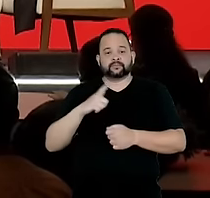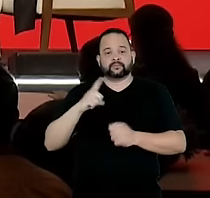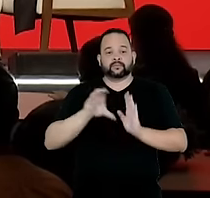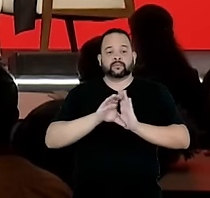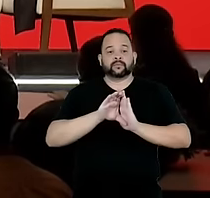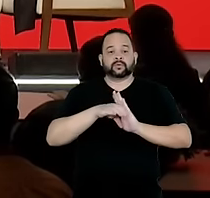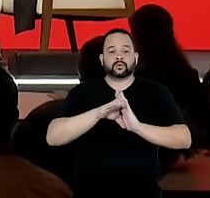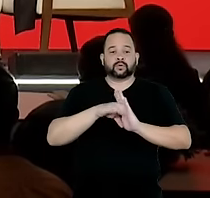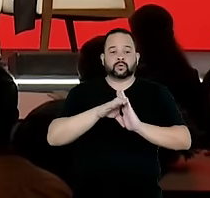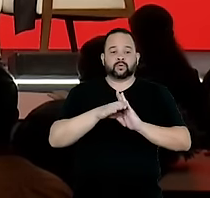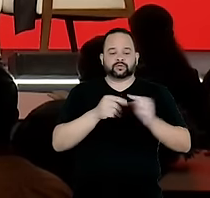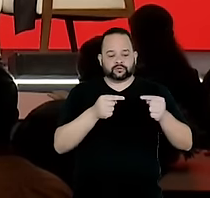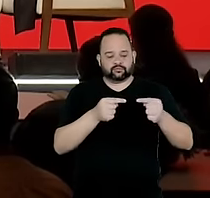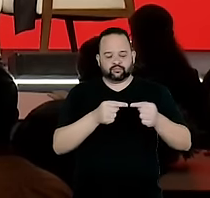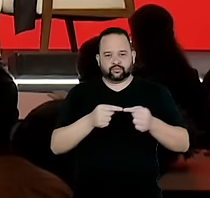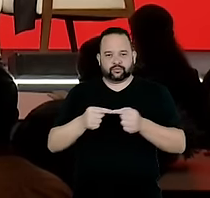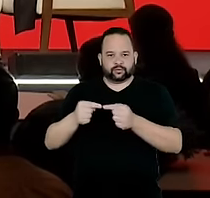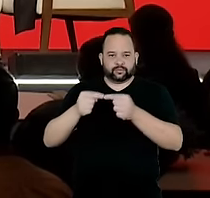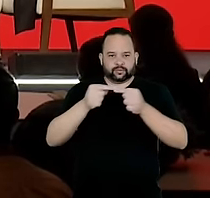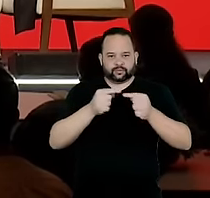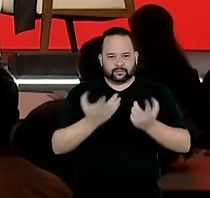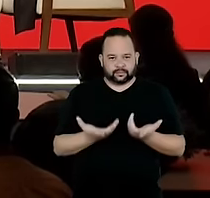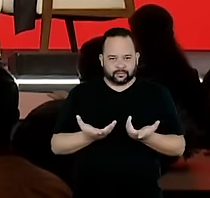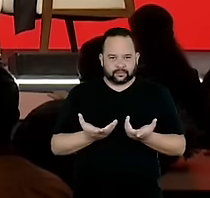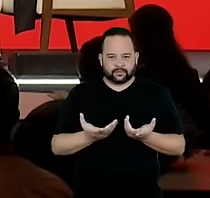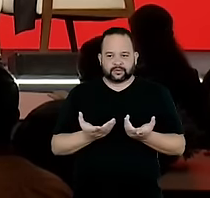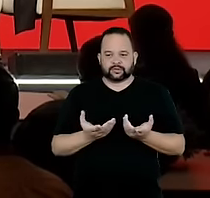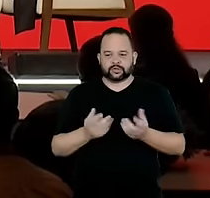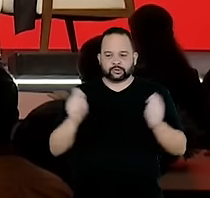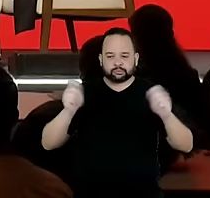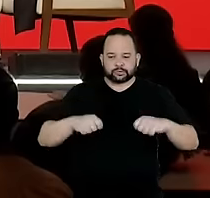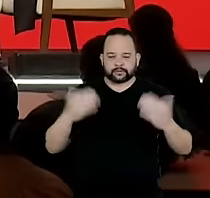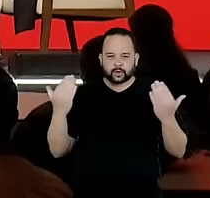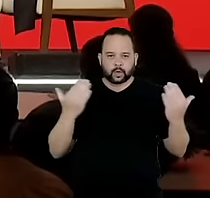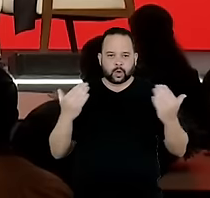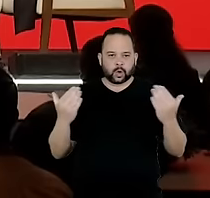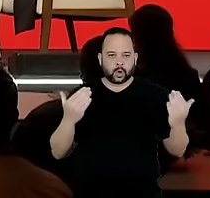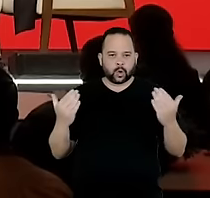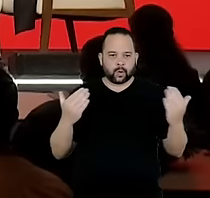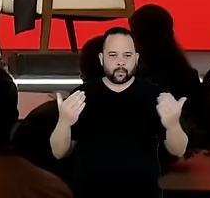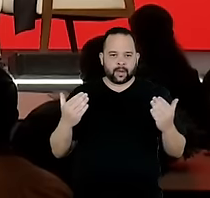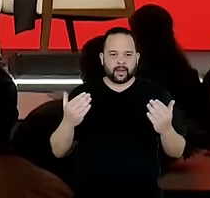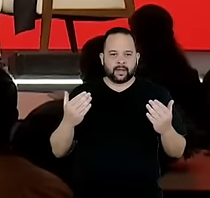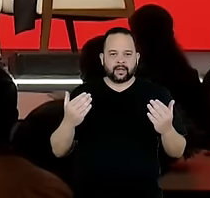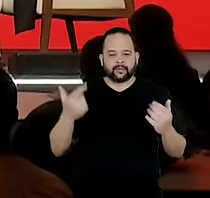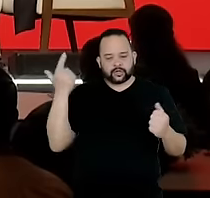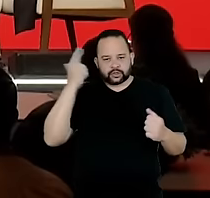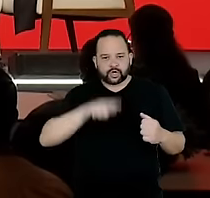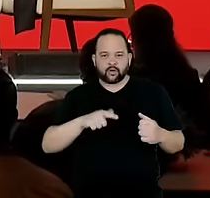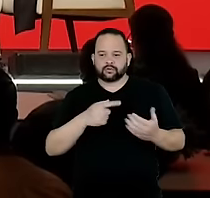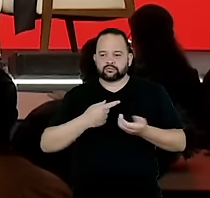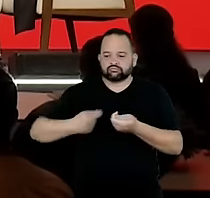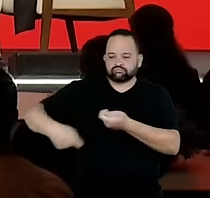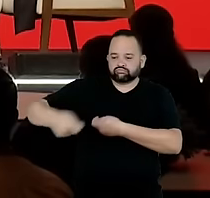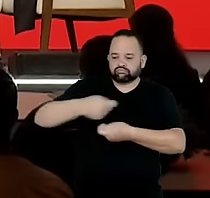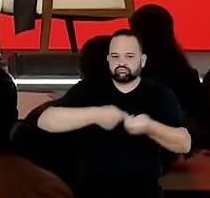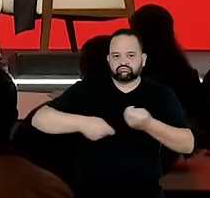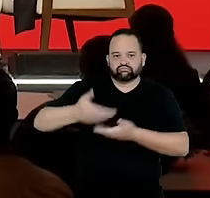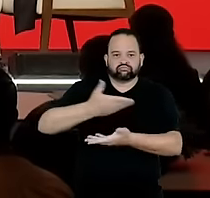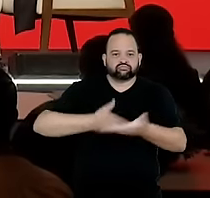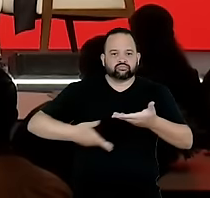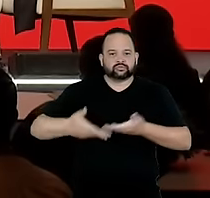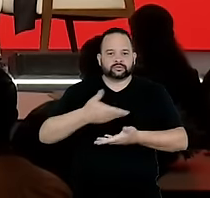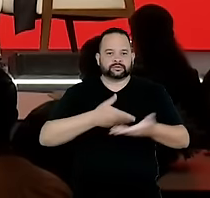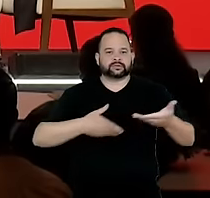harmonização um conceito de comparabilidade para gerar interoperabilidade e um mercado que funciona de maneira